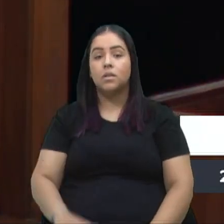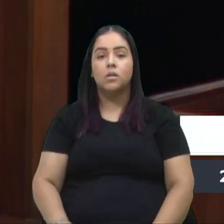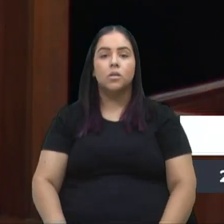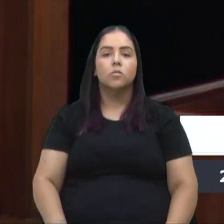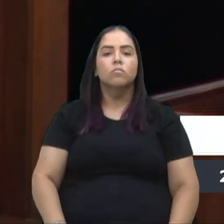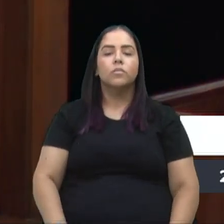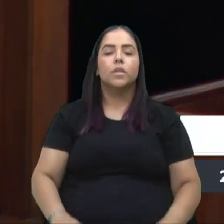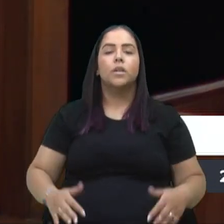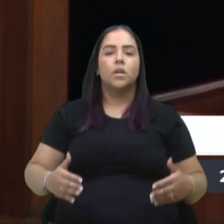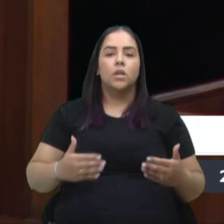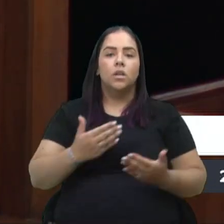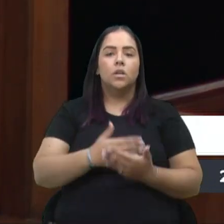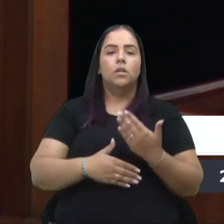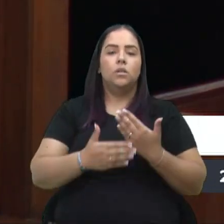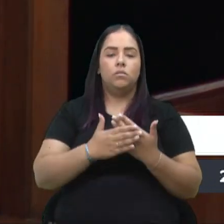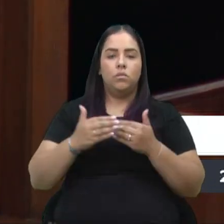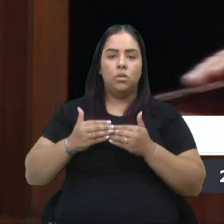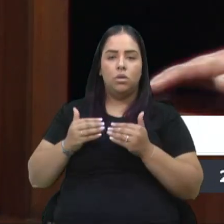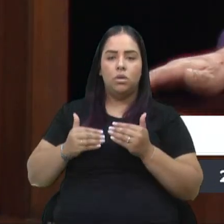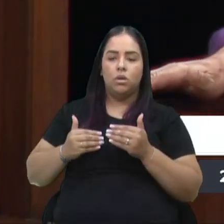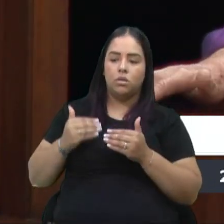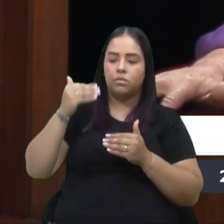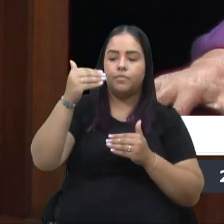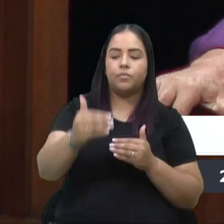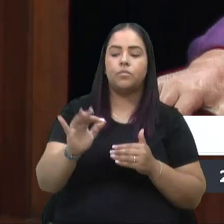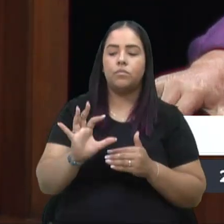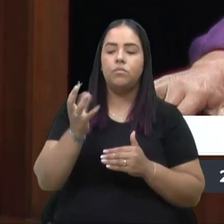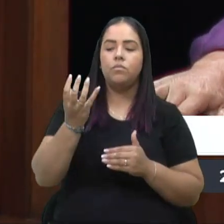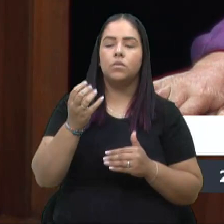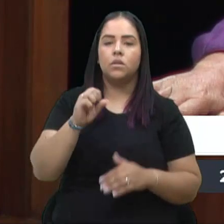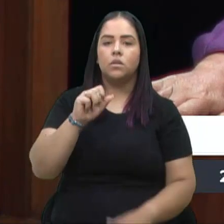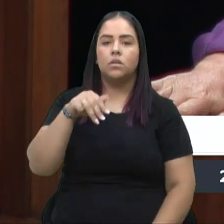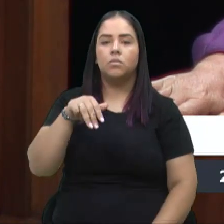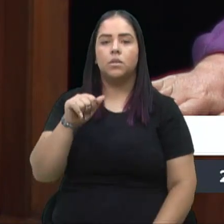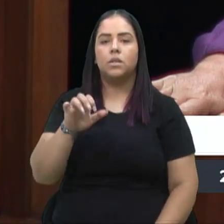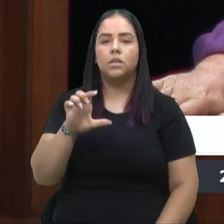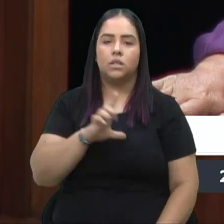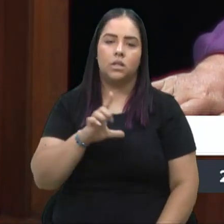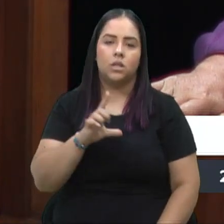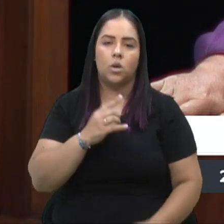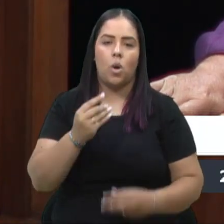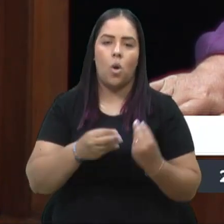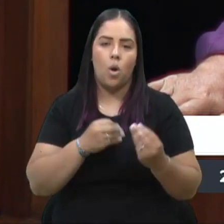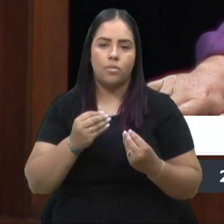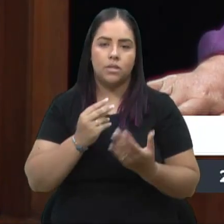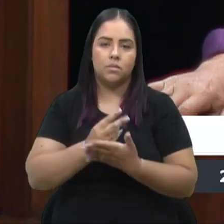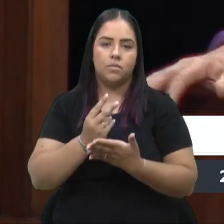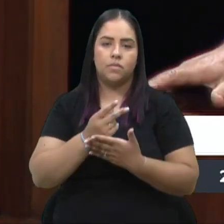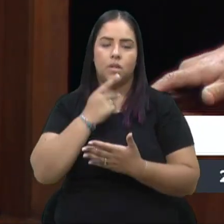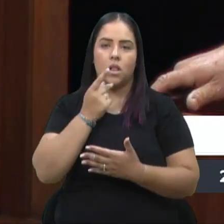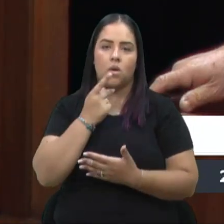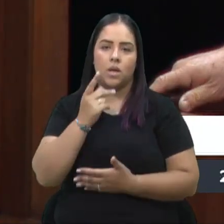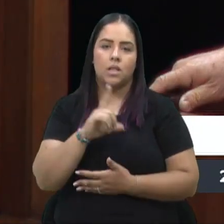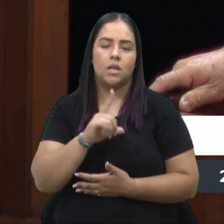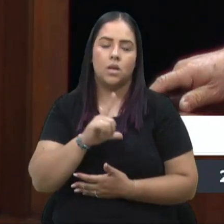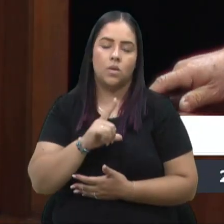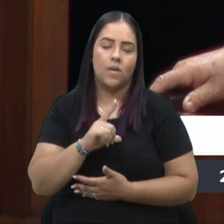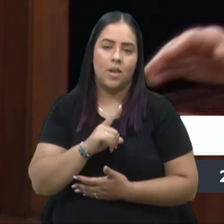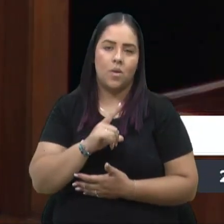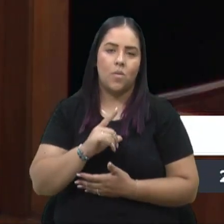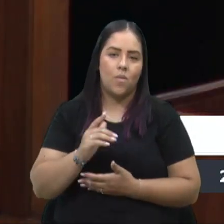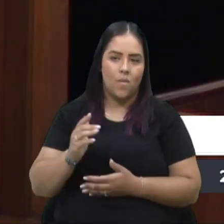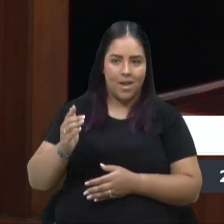avanços estão acontecendo o Samae tem condições como como presidente sempre disse o padrinho Eu rico graças a Deus